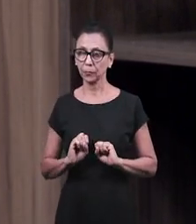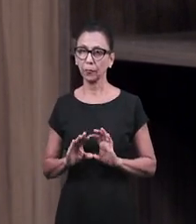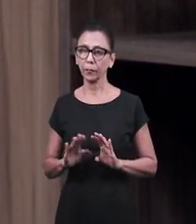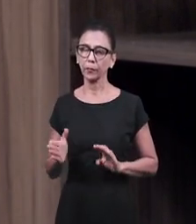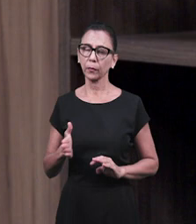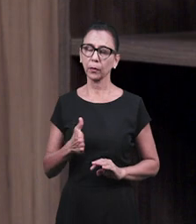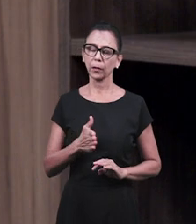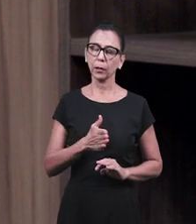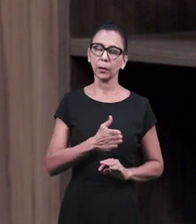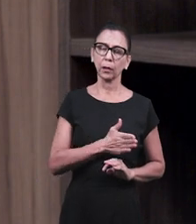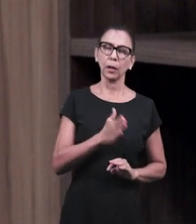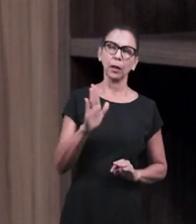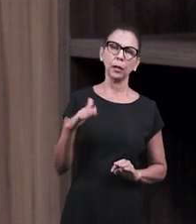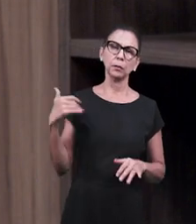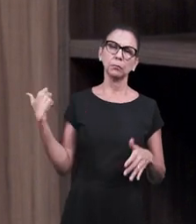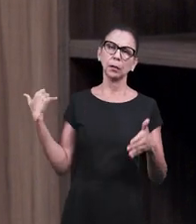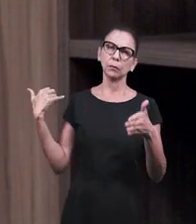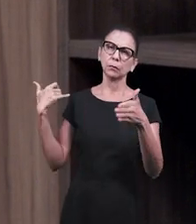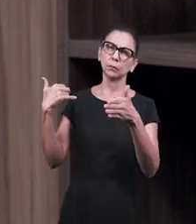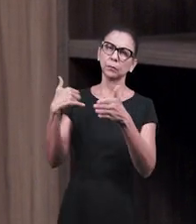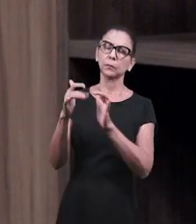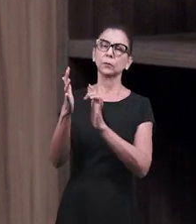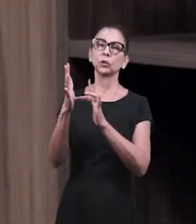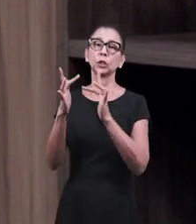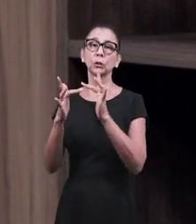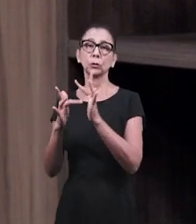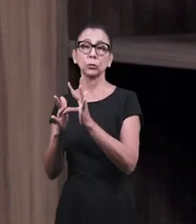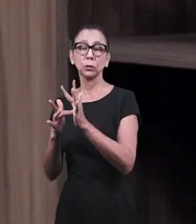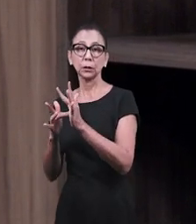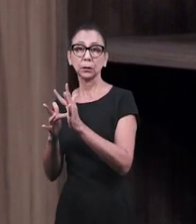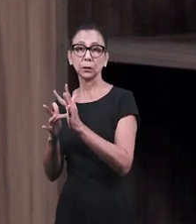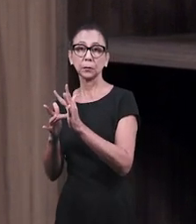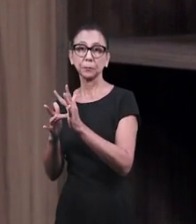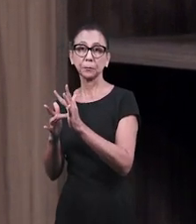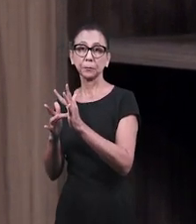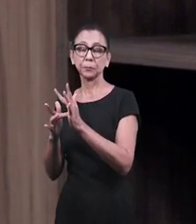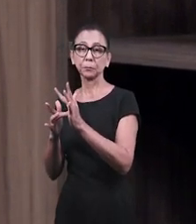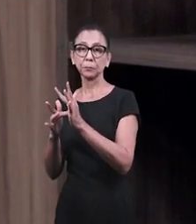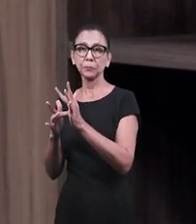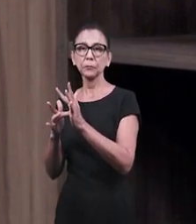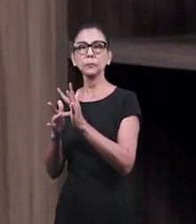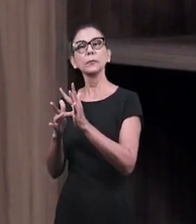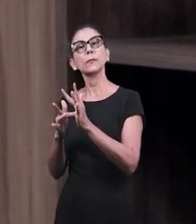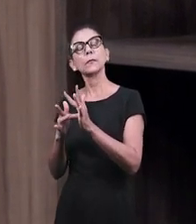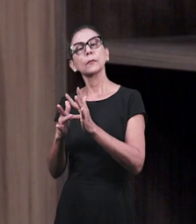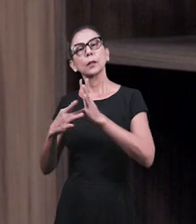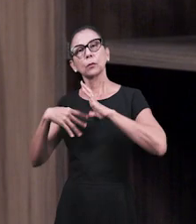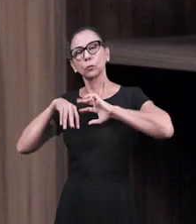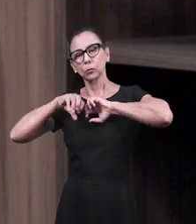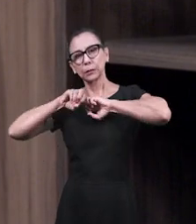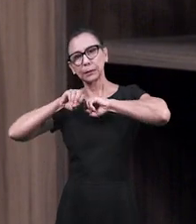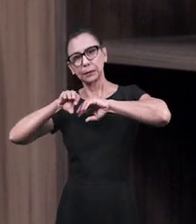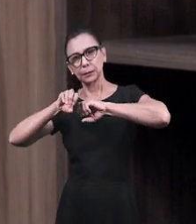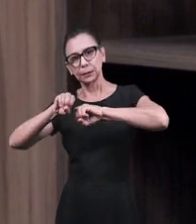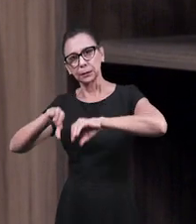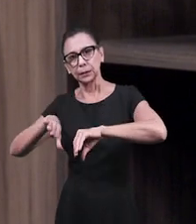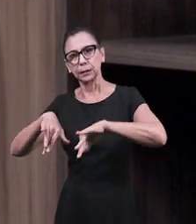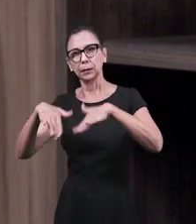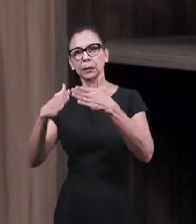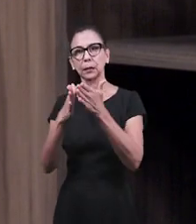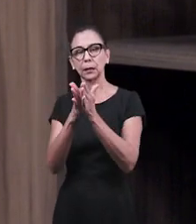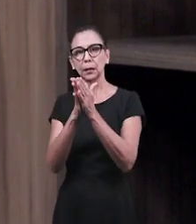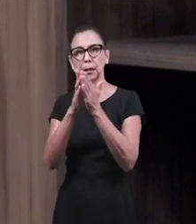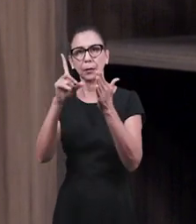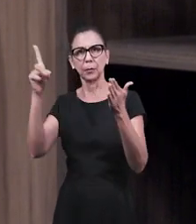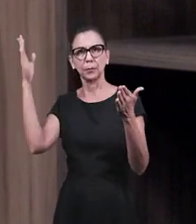e, depois da sua morte, sobretudo derramado do Espírito Santo, ele nos eleva a entender a palavra pela direção do Espírito